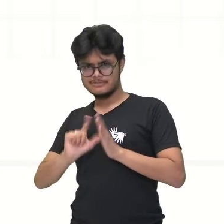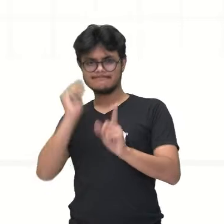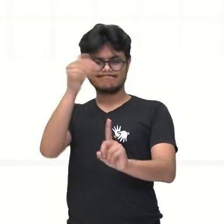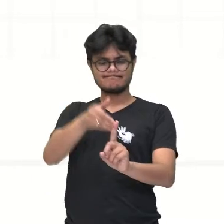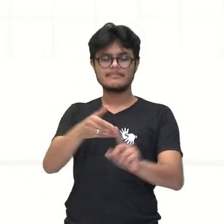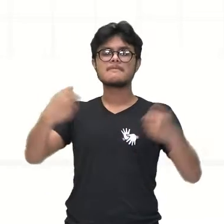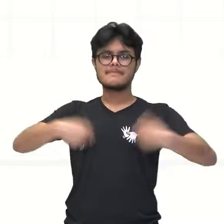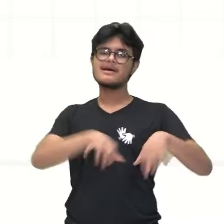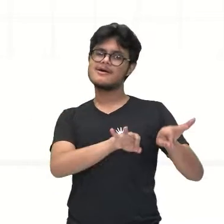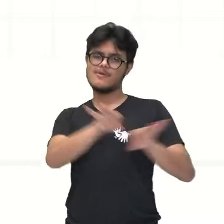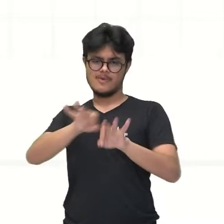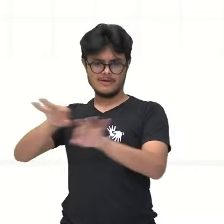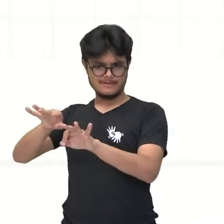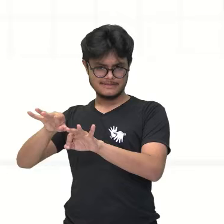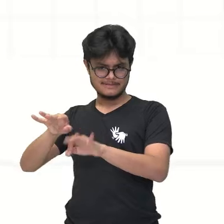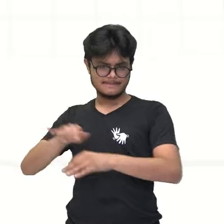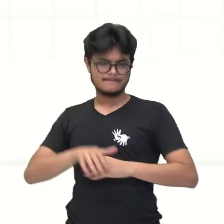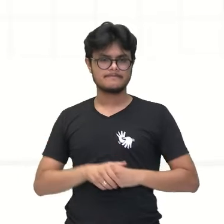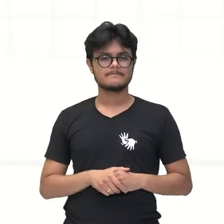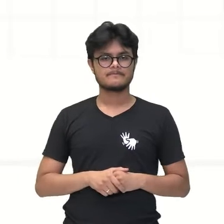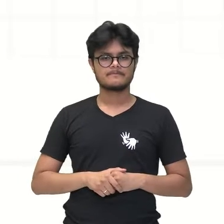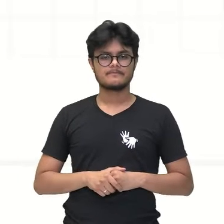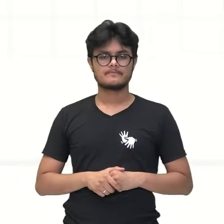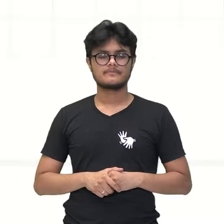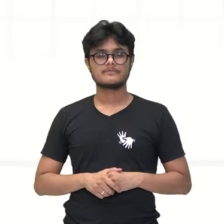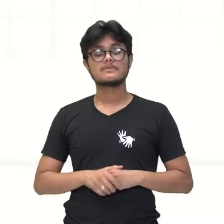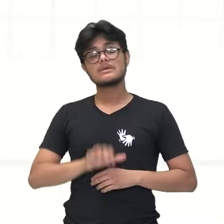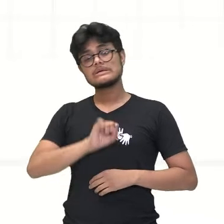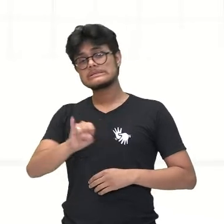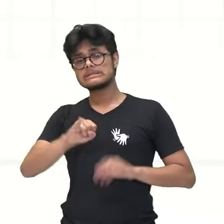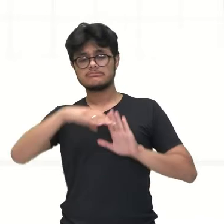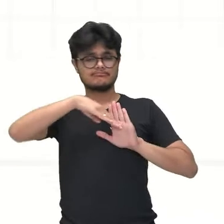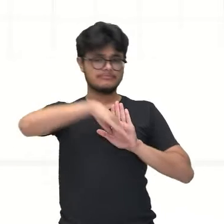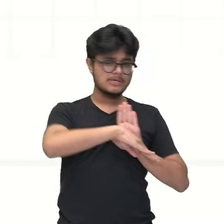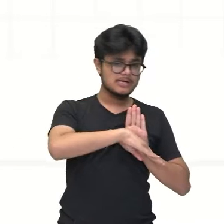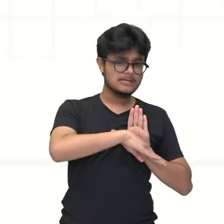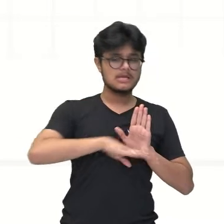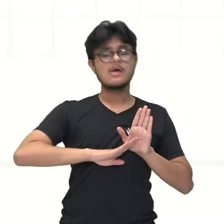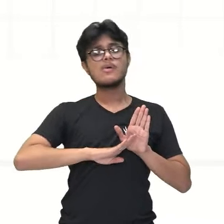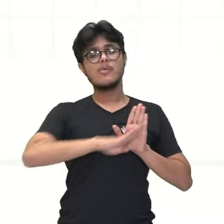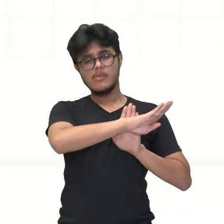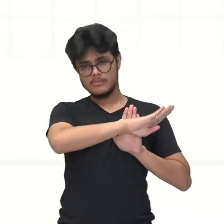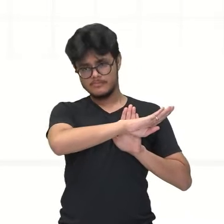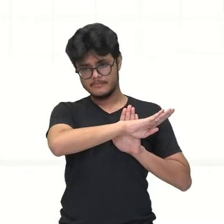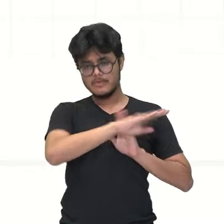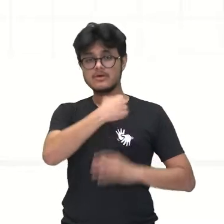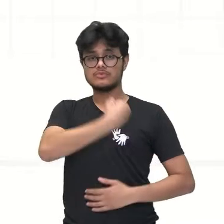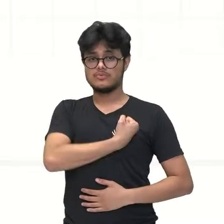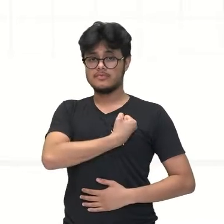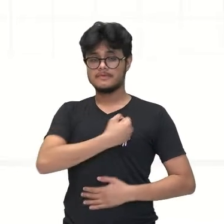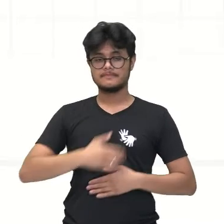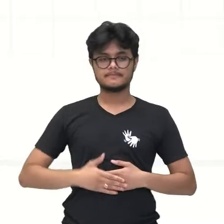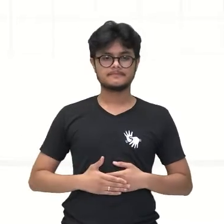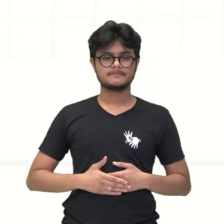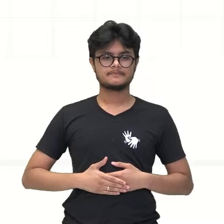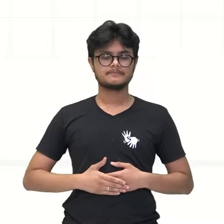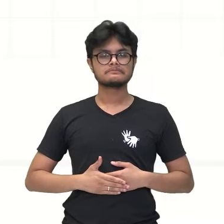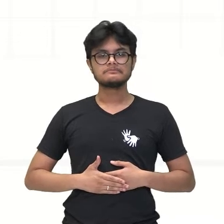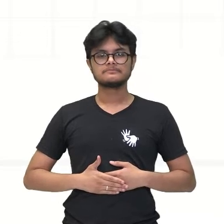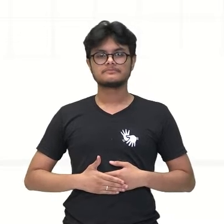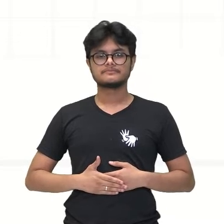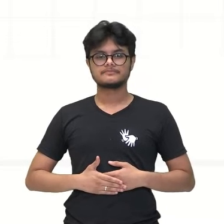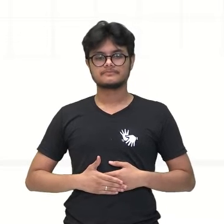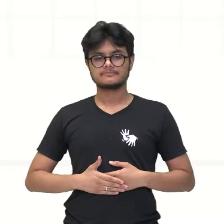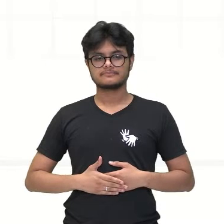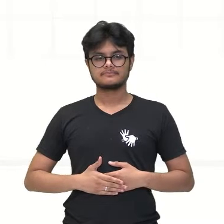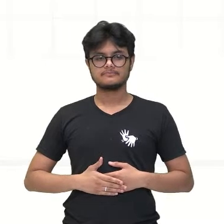vou colocar na ordem, né? A ordem crescente ou ordem decrescente. E se a